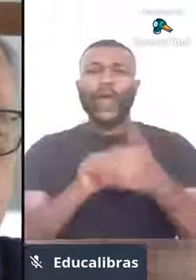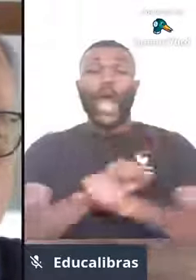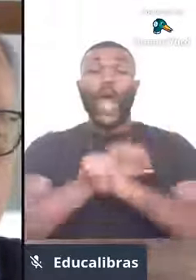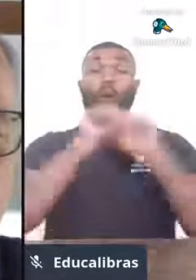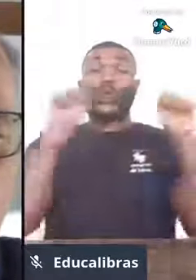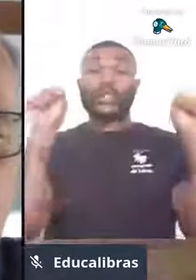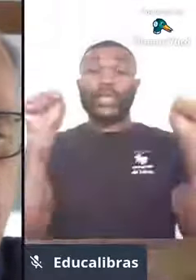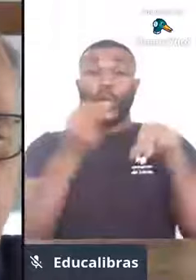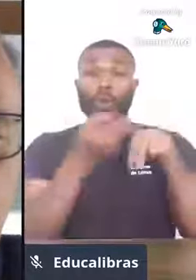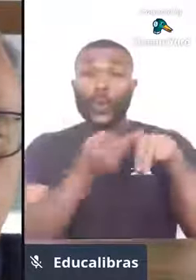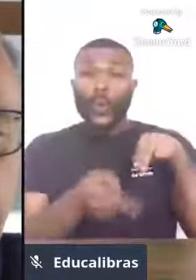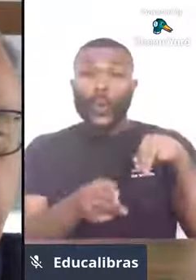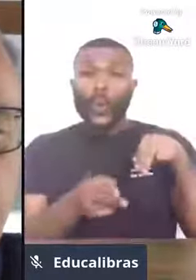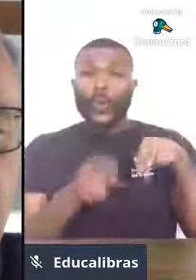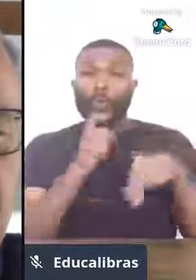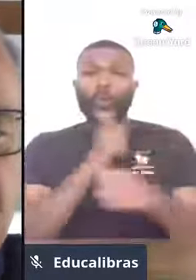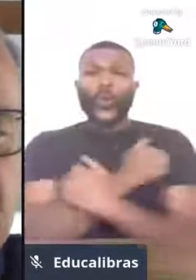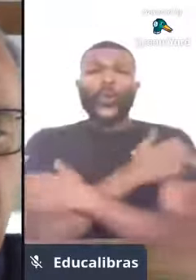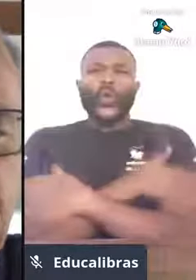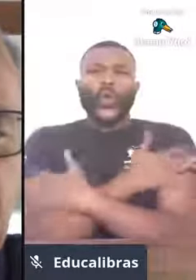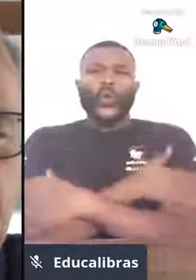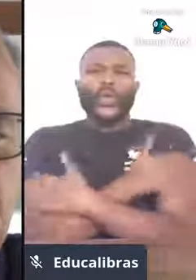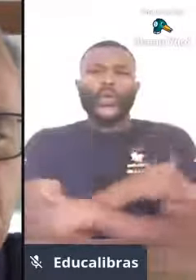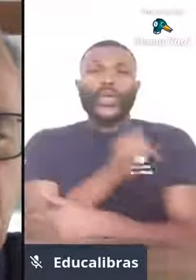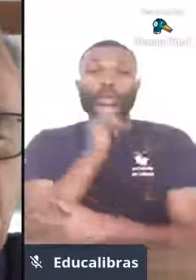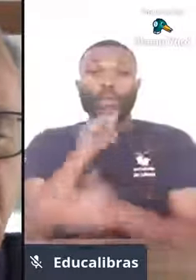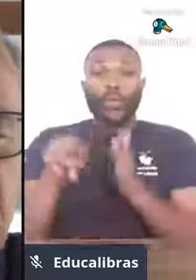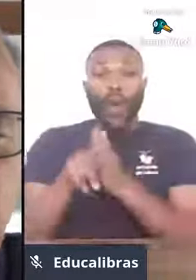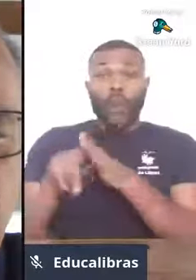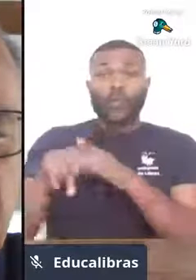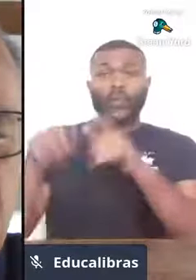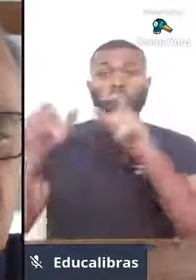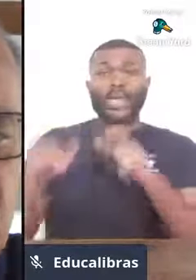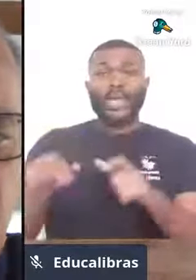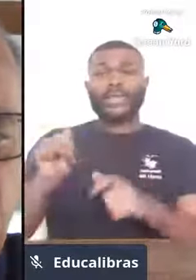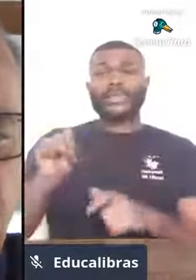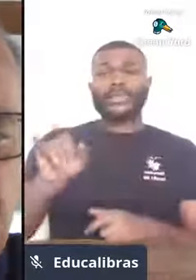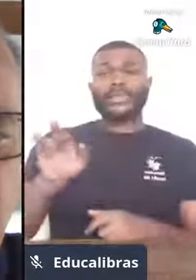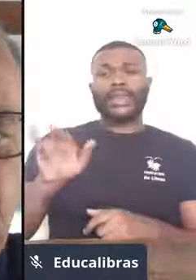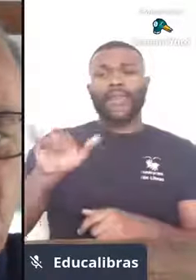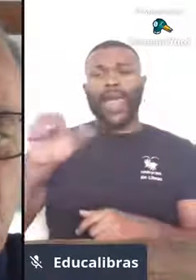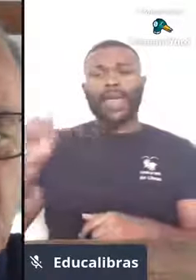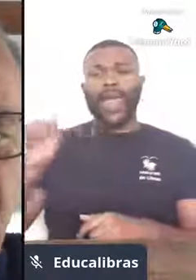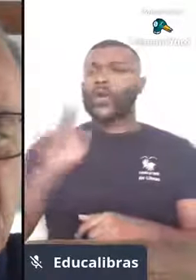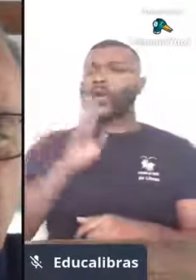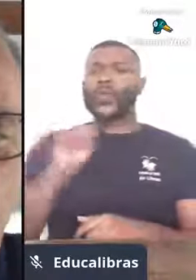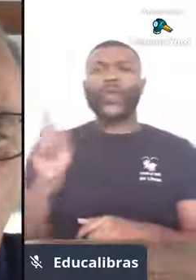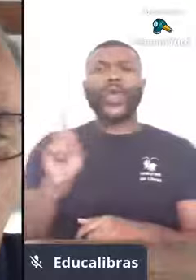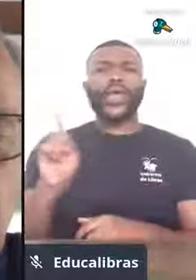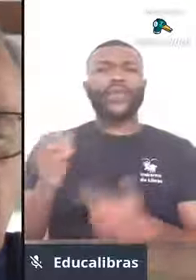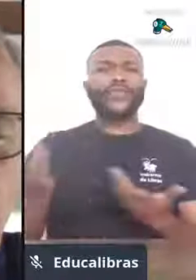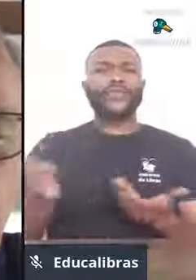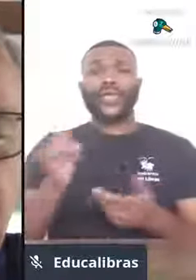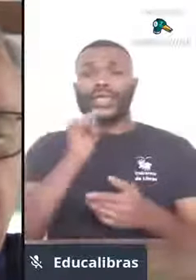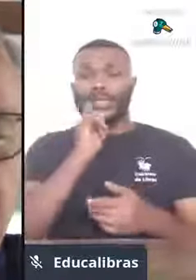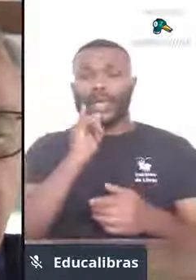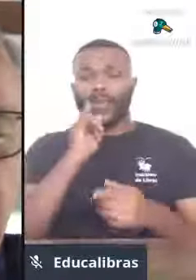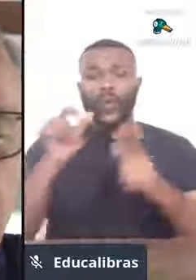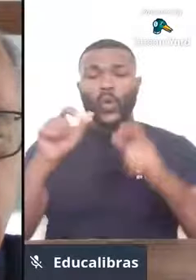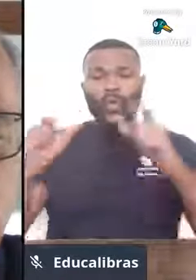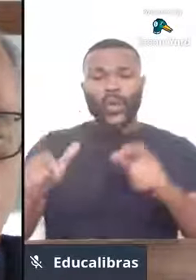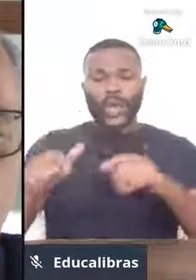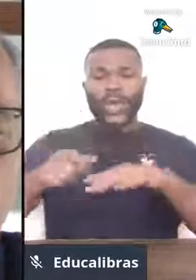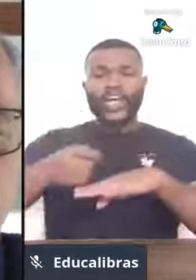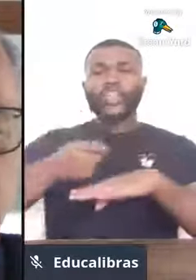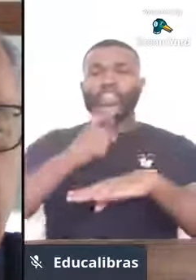parte do nosso mundo. Só que eu não conheço nada da Sibéria. Eu não sei fazer um buraquinho no gelo para pegar um peixe, eu não sei fazer um iglu. Então eu estava na Terra,